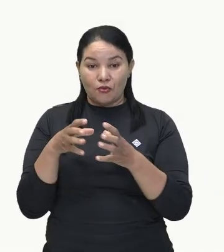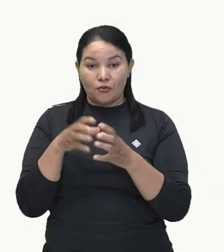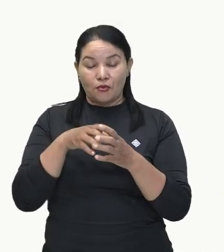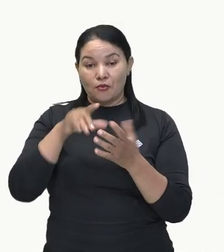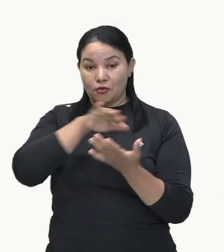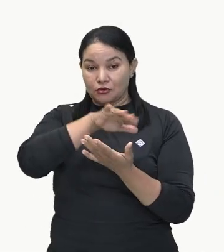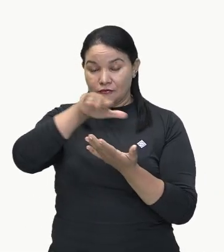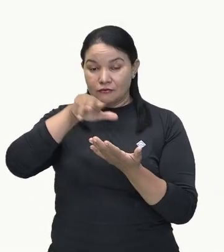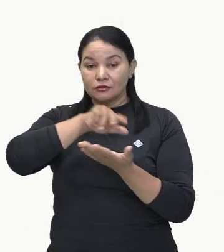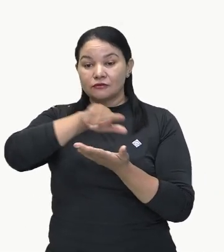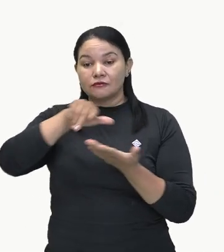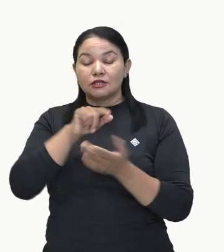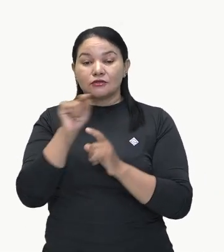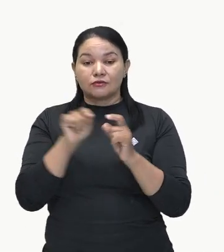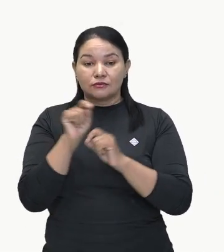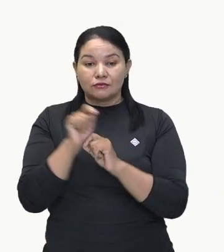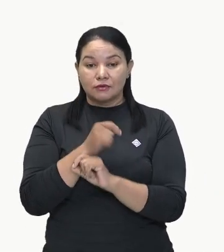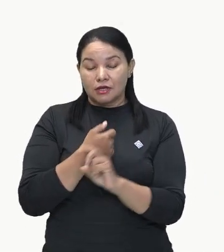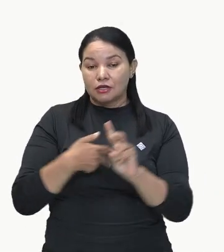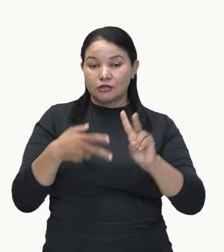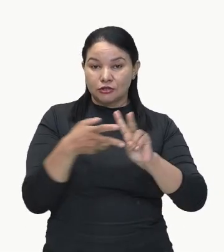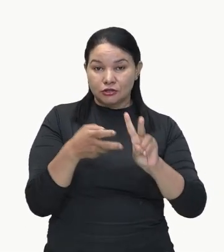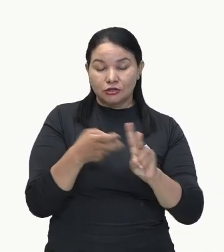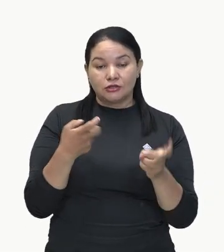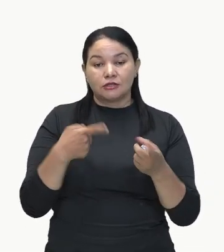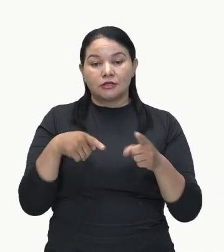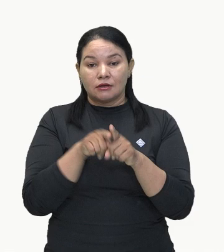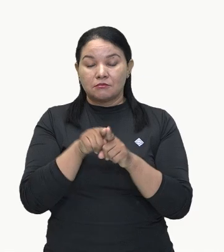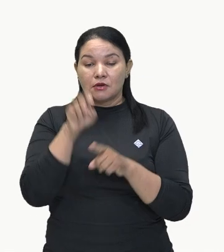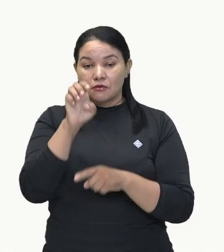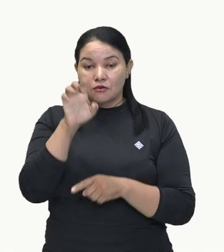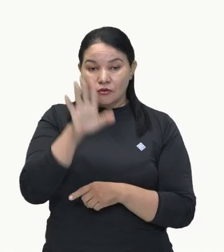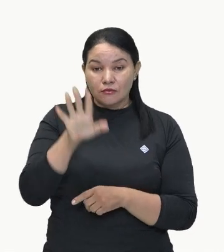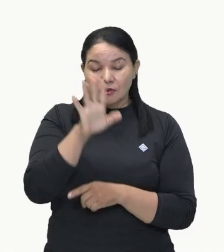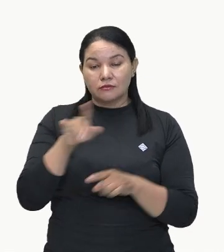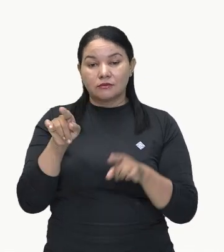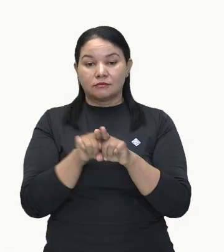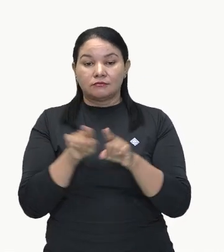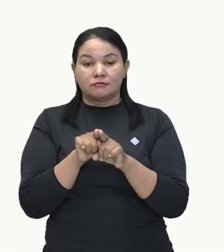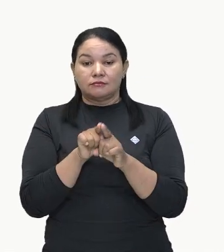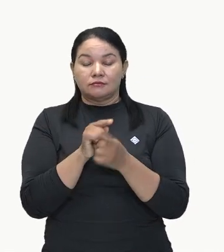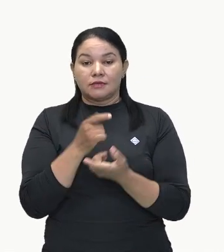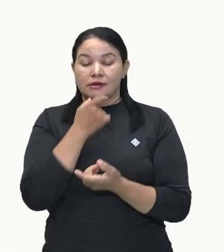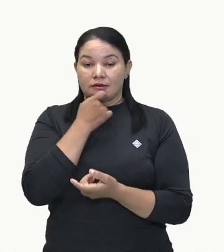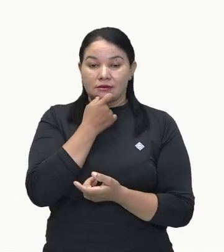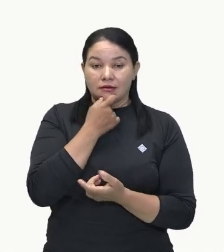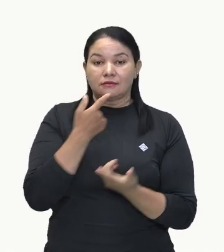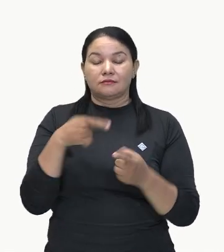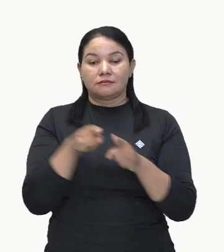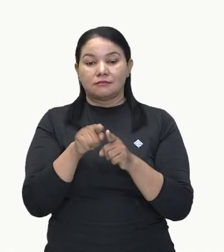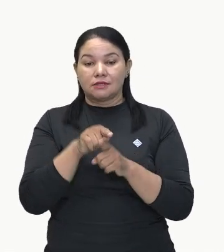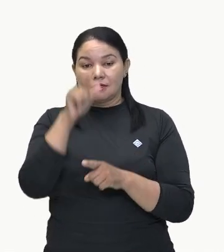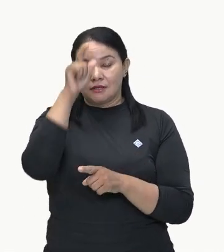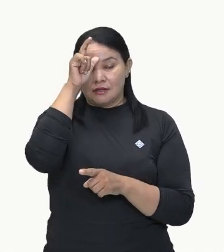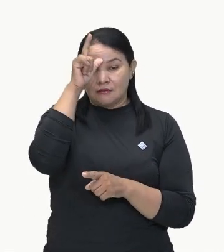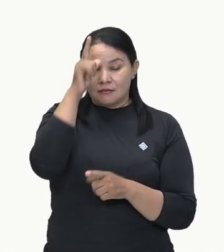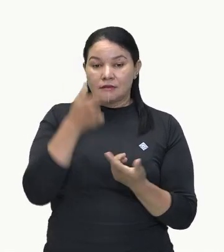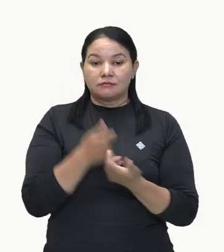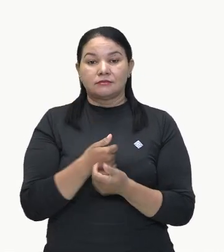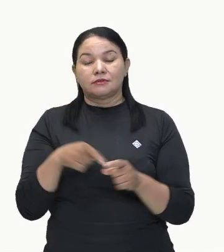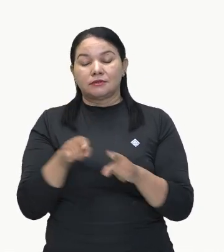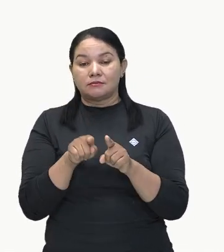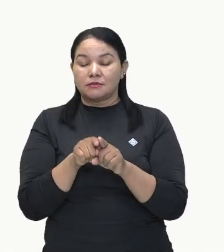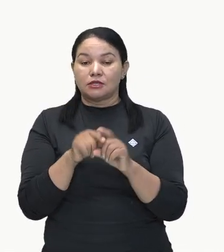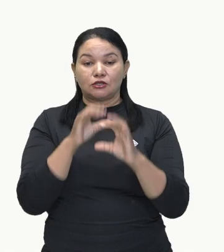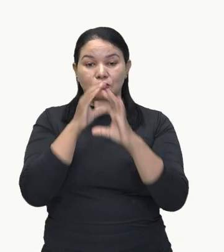formavam o Canadá, os europeus, os franceses e os britânicos principalmente, mas a gente tem alemães, escoceses, irlandeses